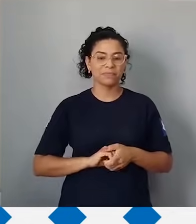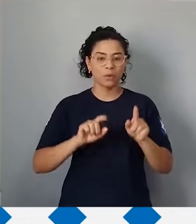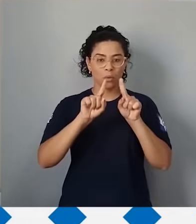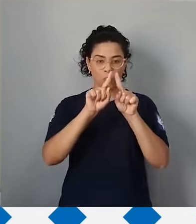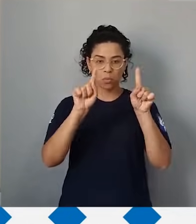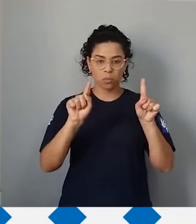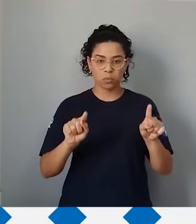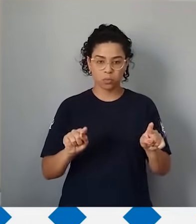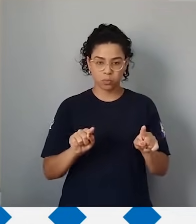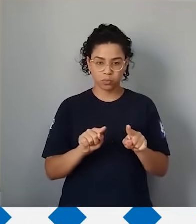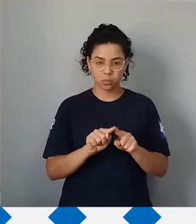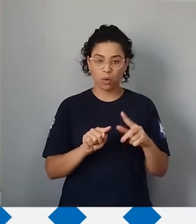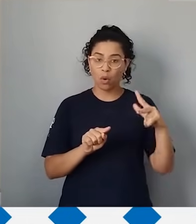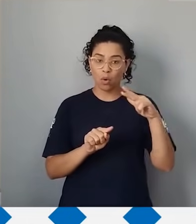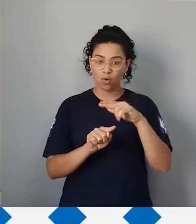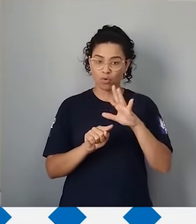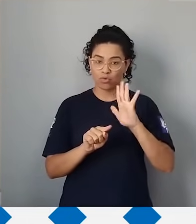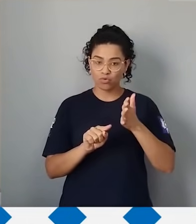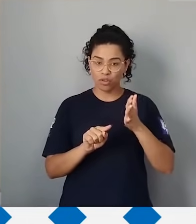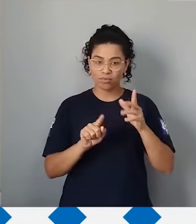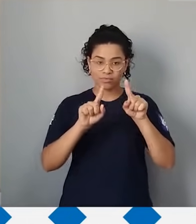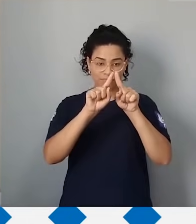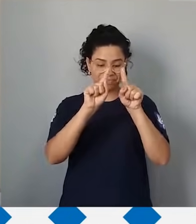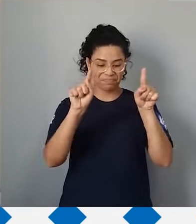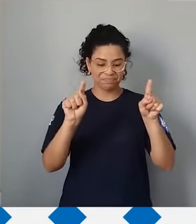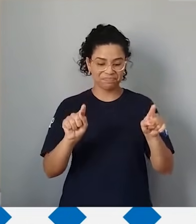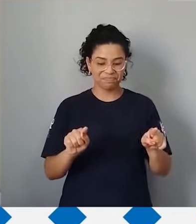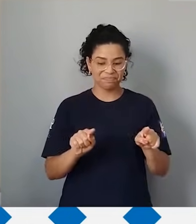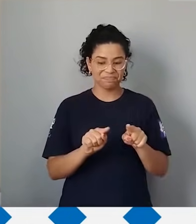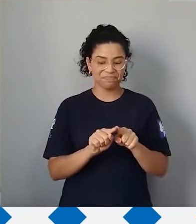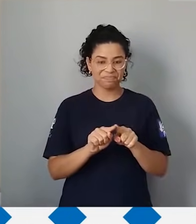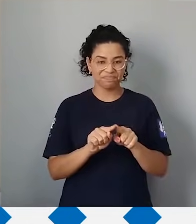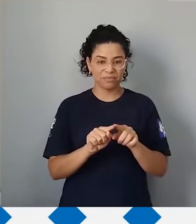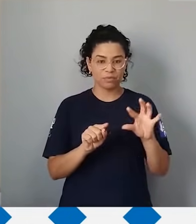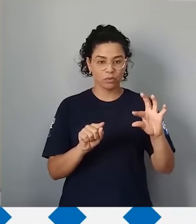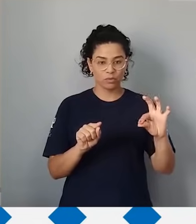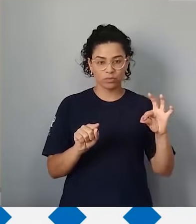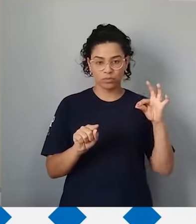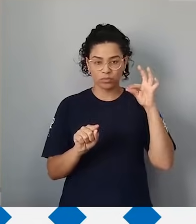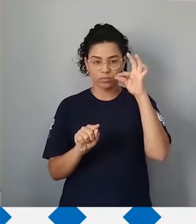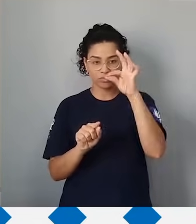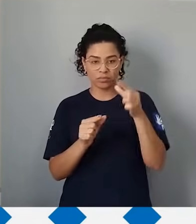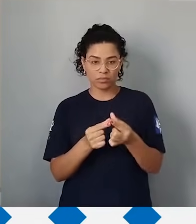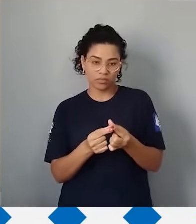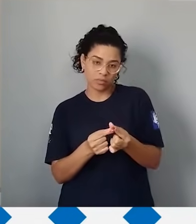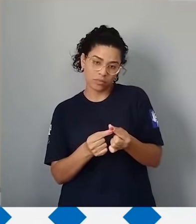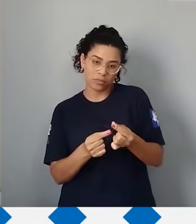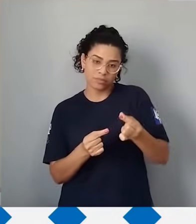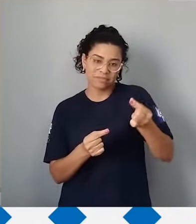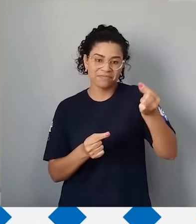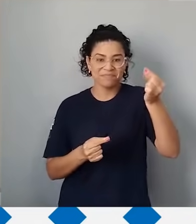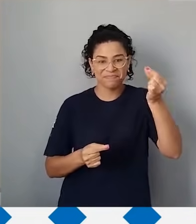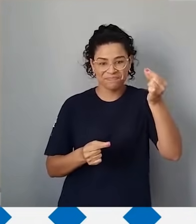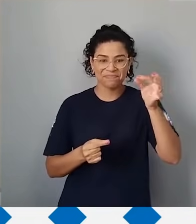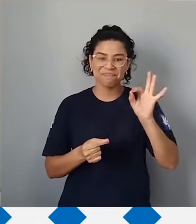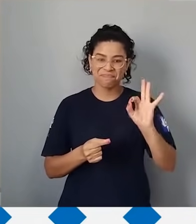tenho metade aqui. Você vai juntar esta ponta aqui embaixo. Assim, ó.